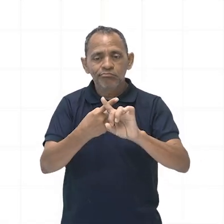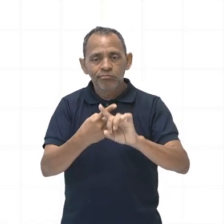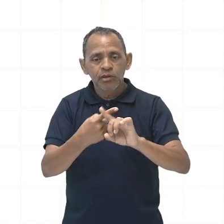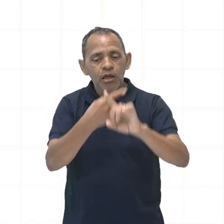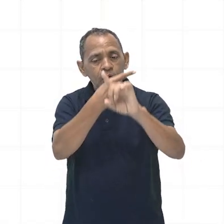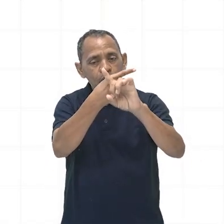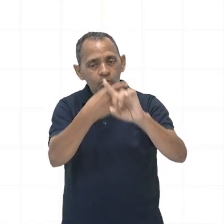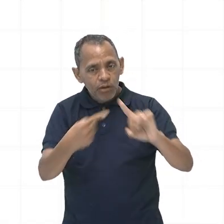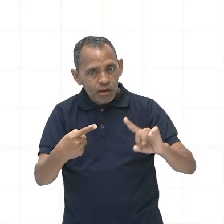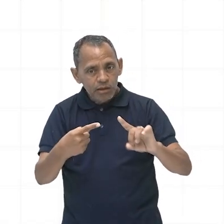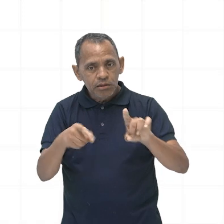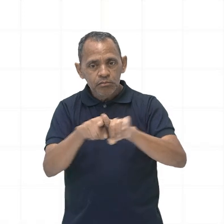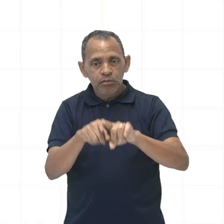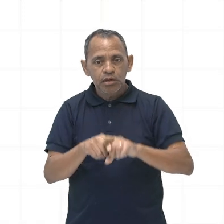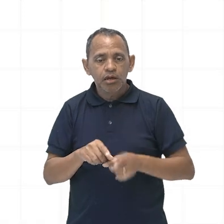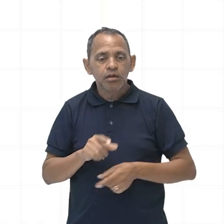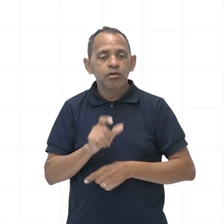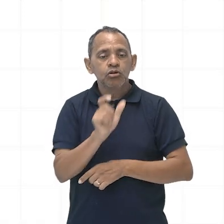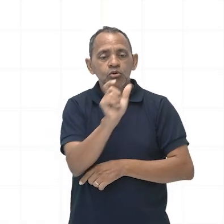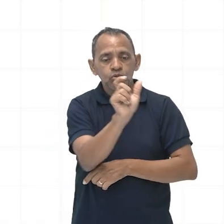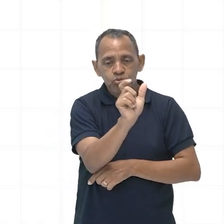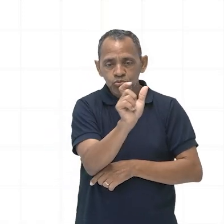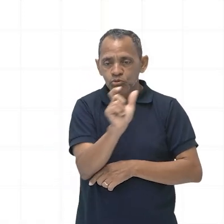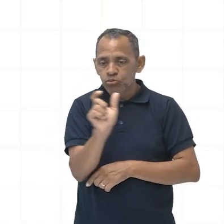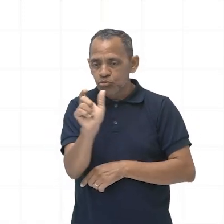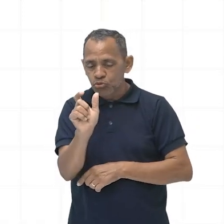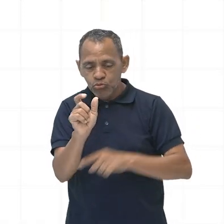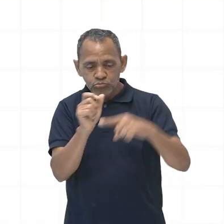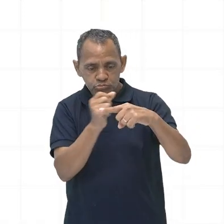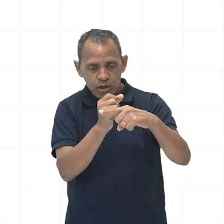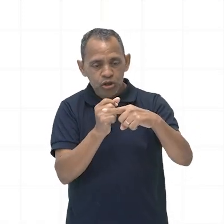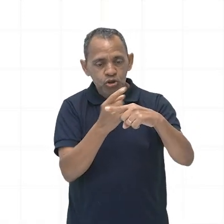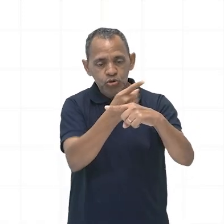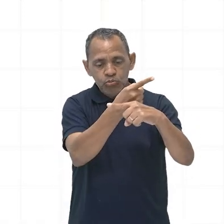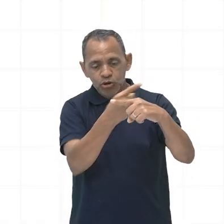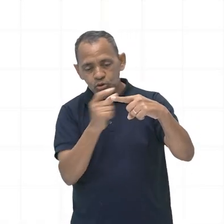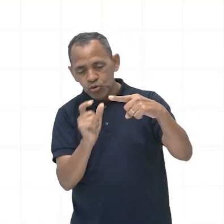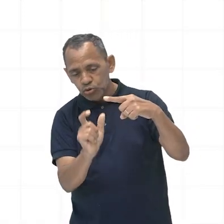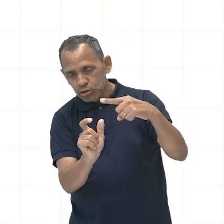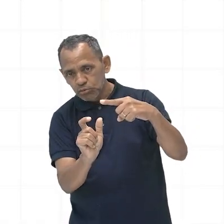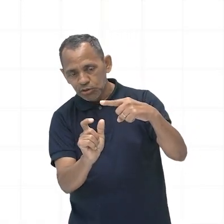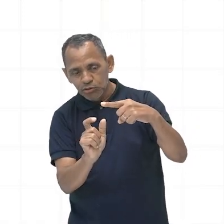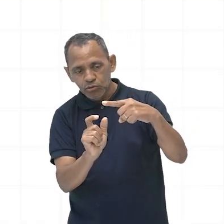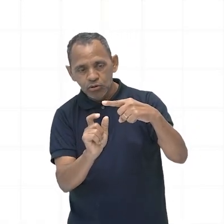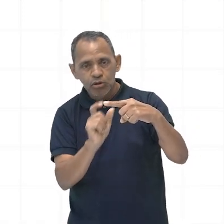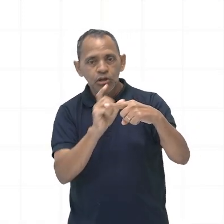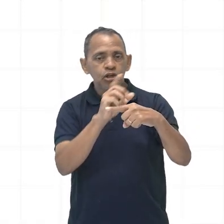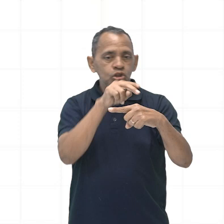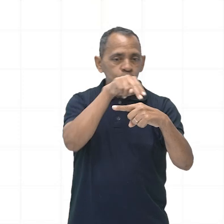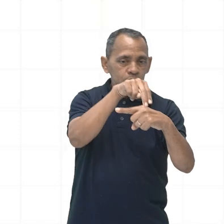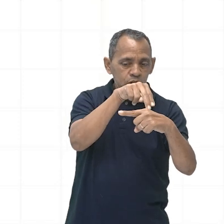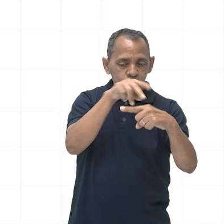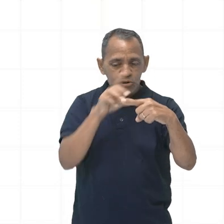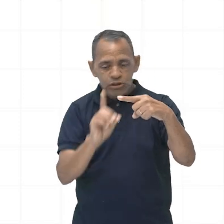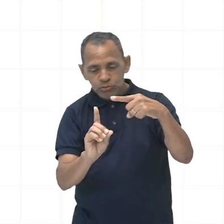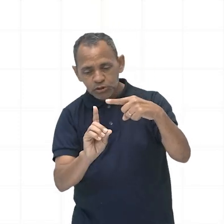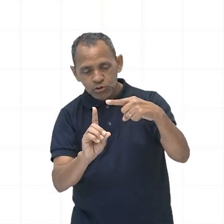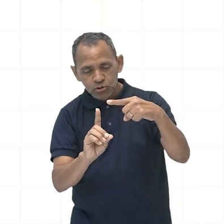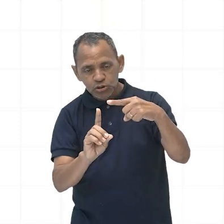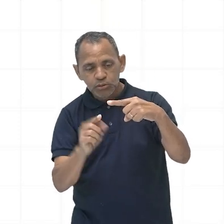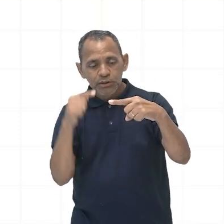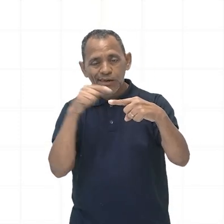O produto dos meios é igual ao produto dos extremos, correto? Então, nós temos aqui a